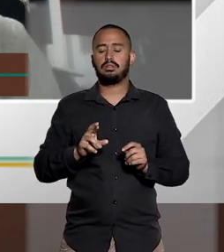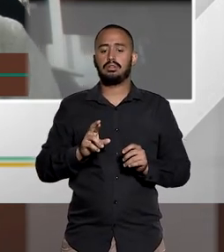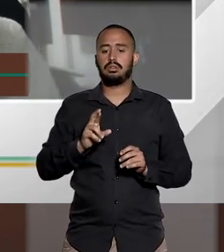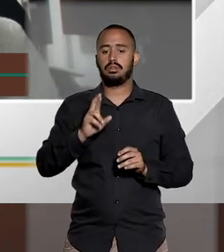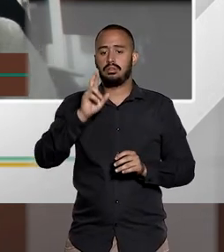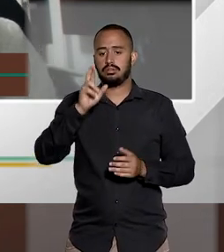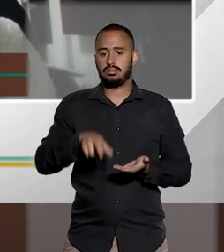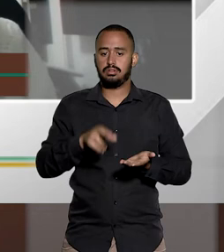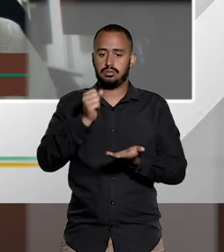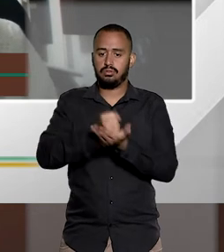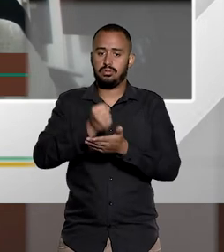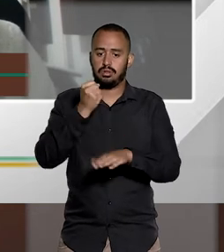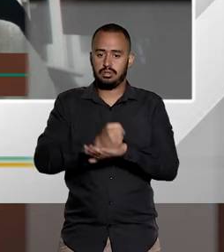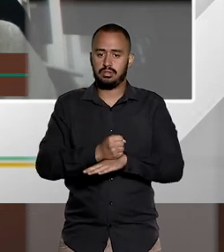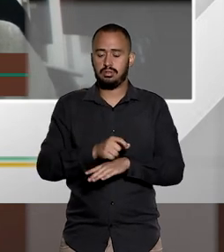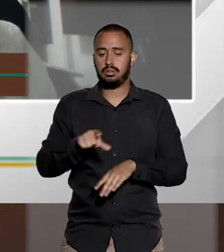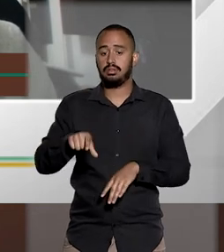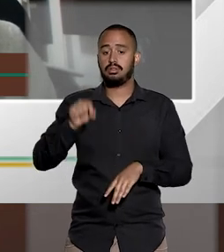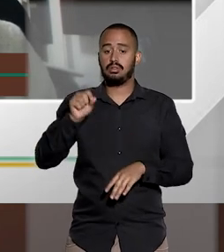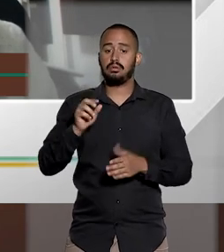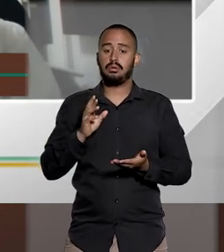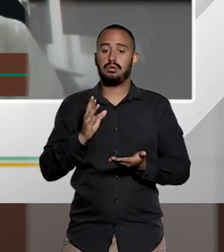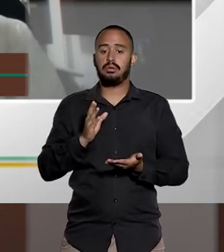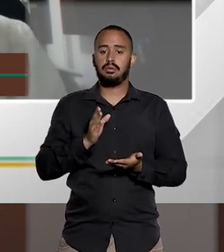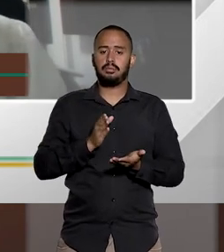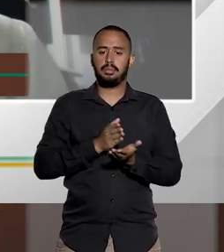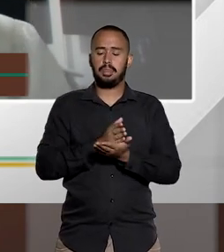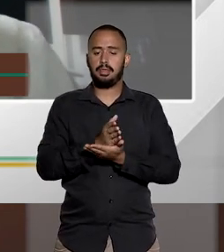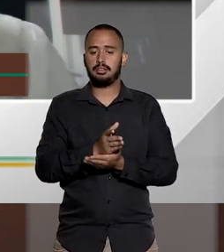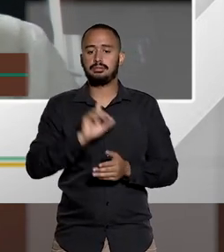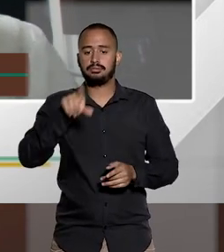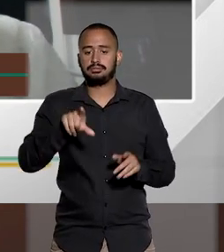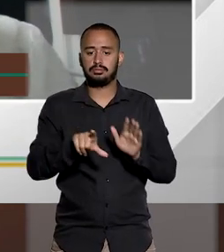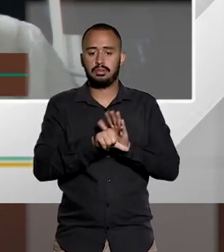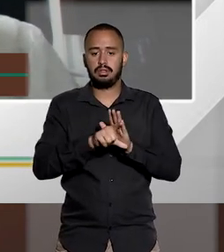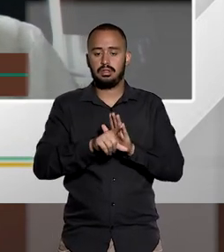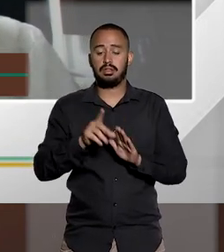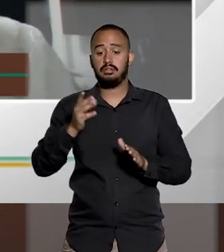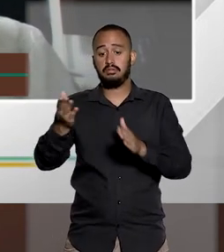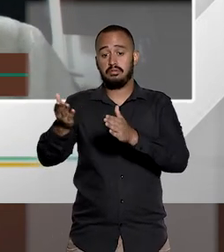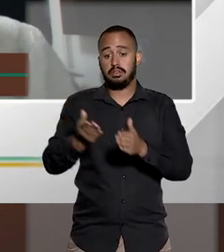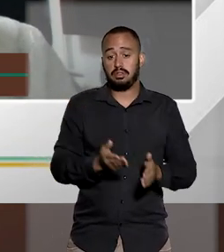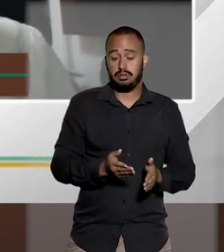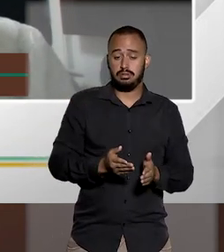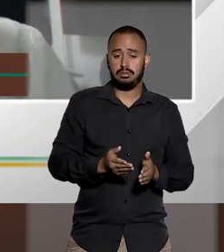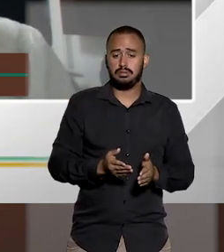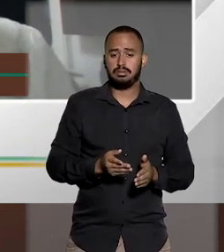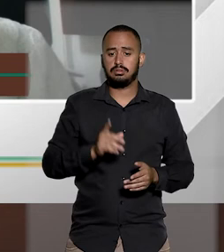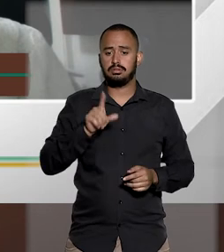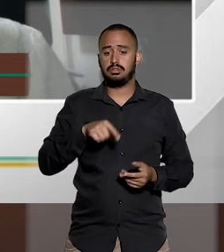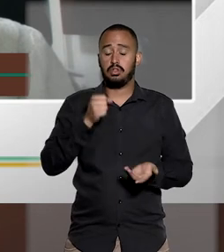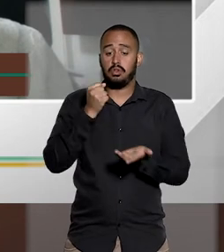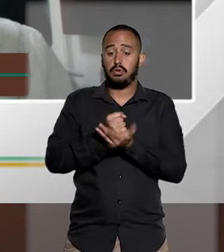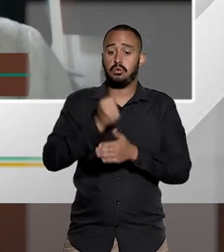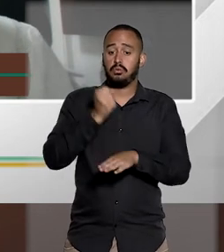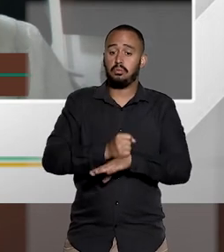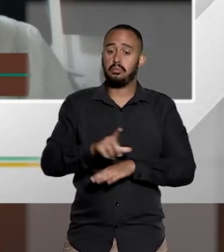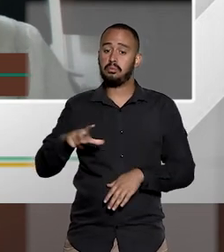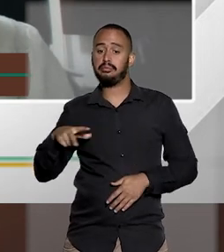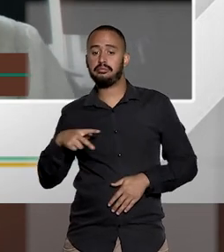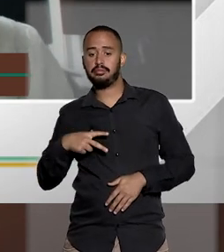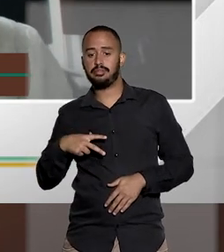regime contratual das empresas estatais seja privado. Só que, e a lei veio e disse que o contrato é de direito